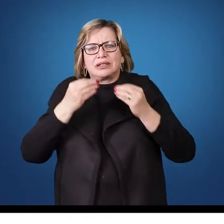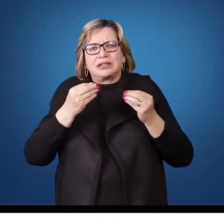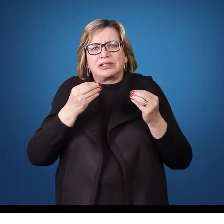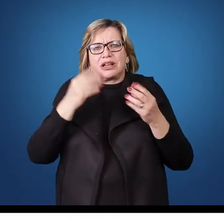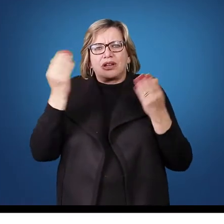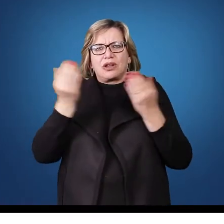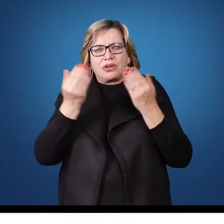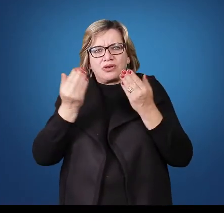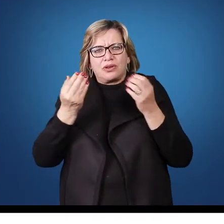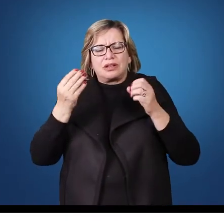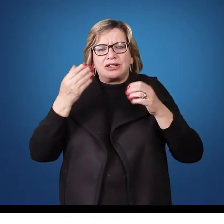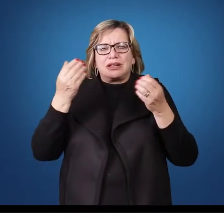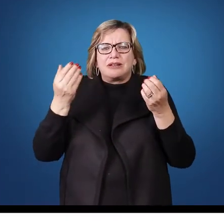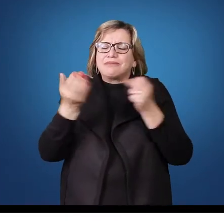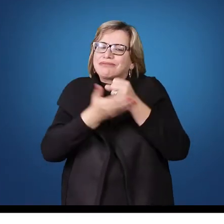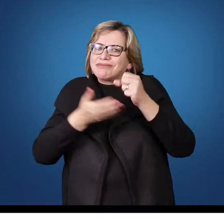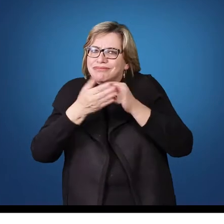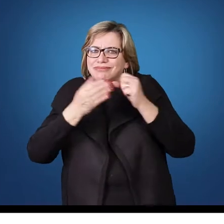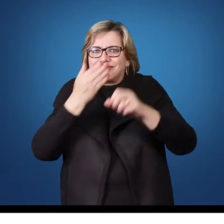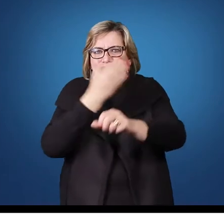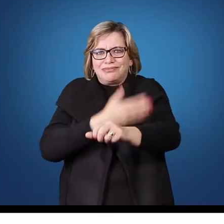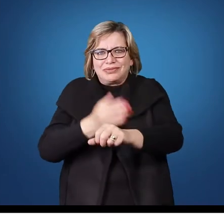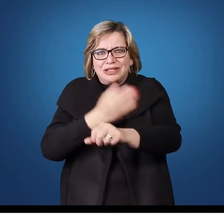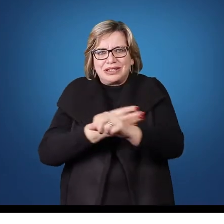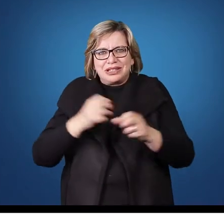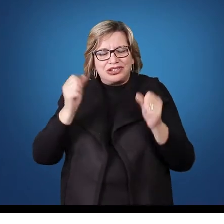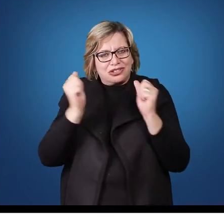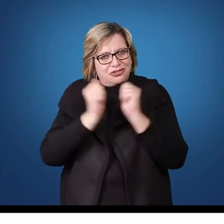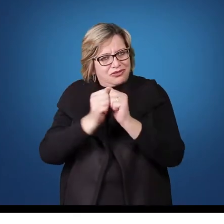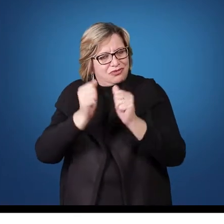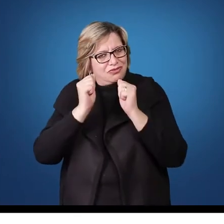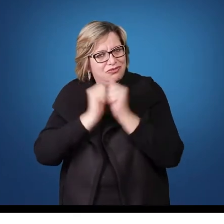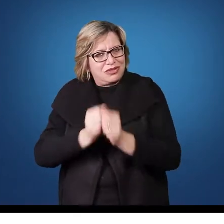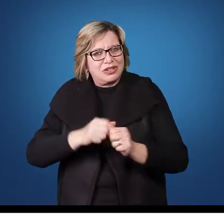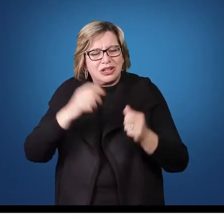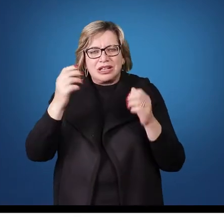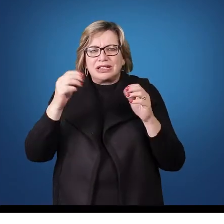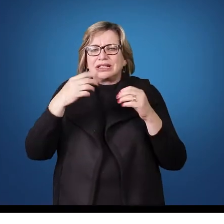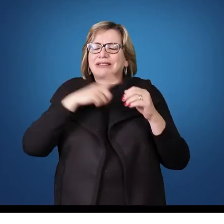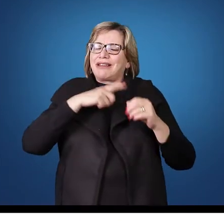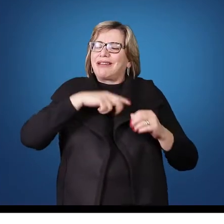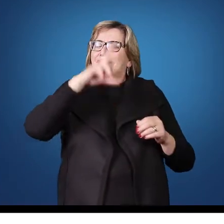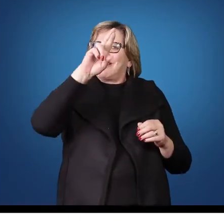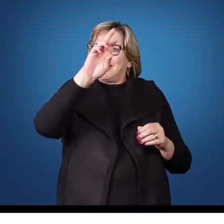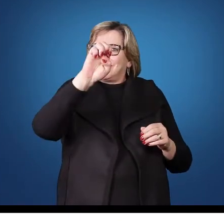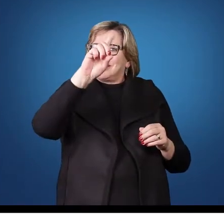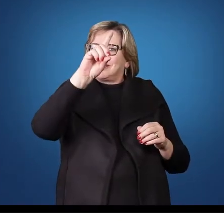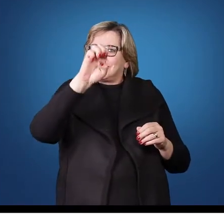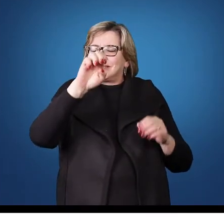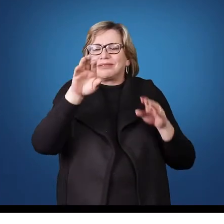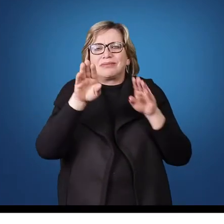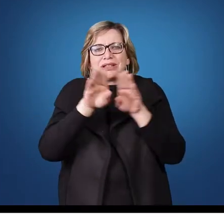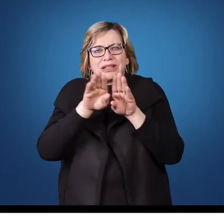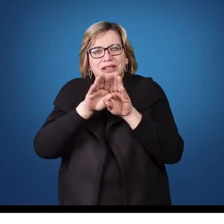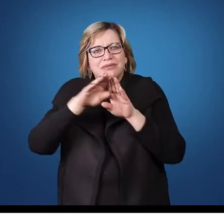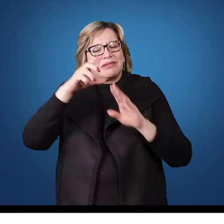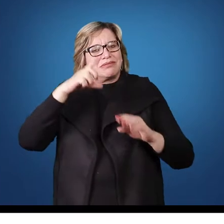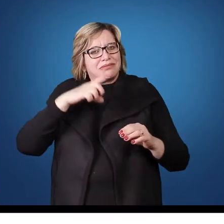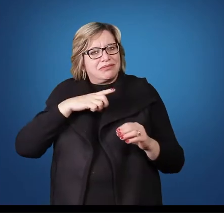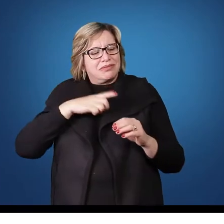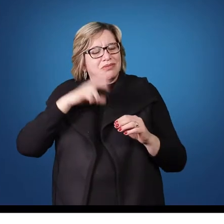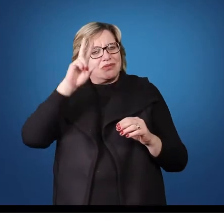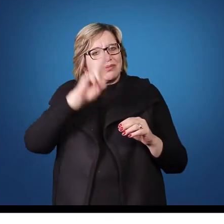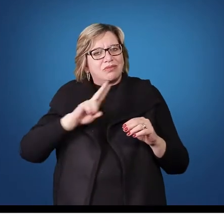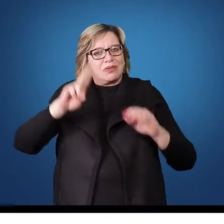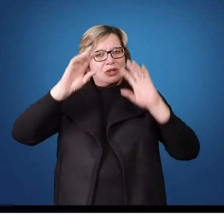da proposta do ensino baseado em jogo é que já conseguimos colocar ele com o elemento central, que é a rede, e fazer com que eles tragam esse elemento